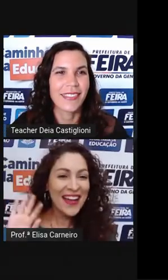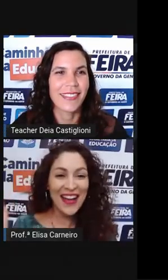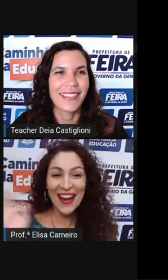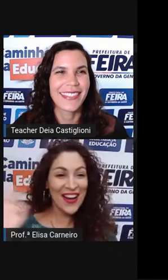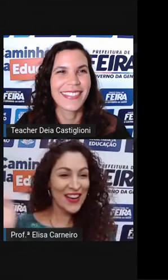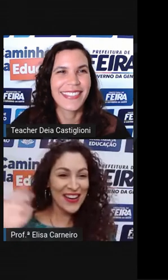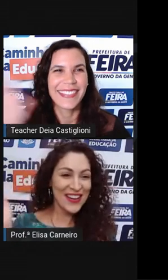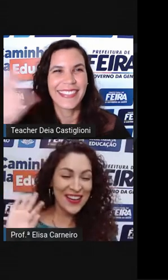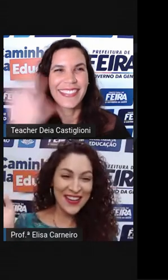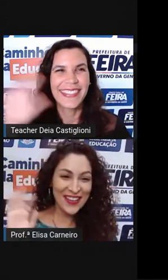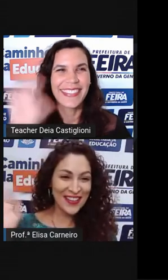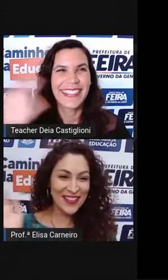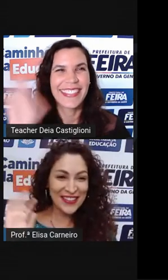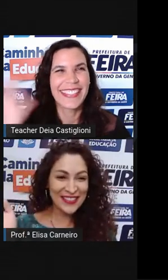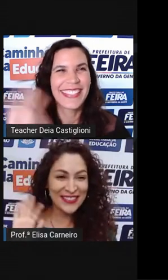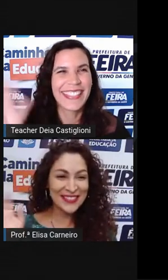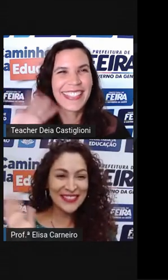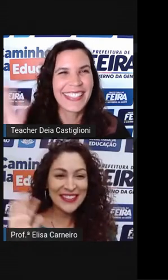Hi, hello!